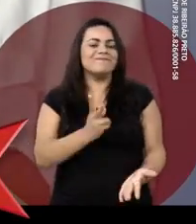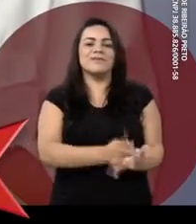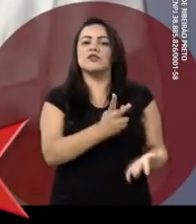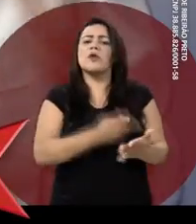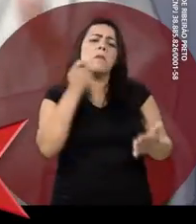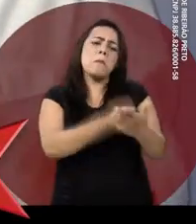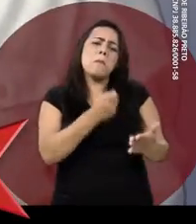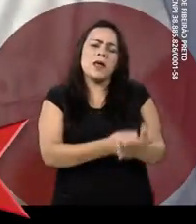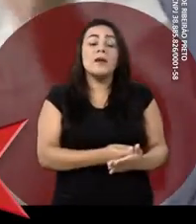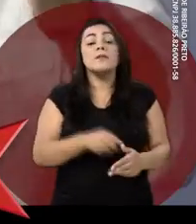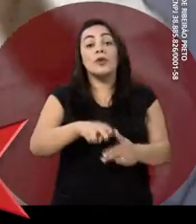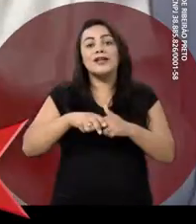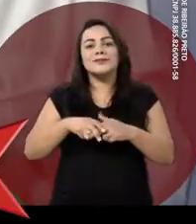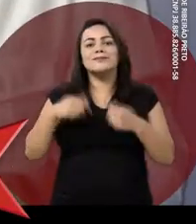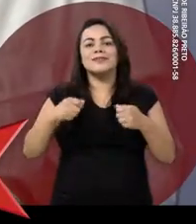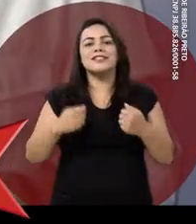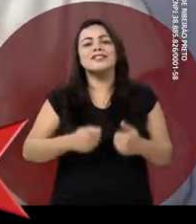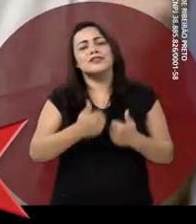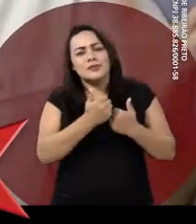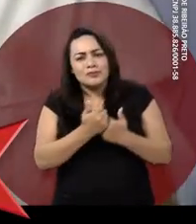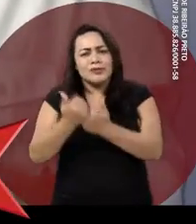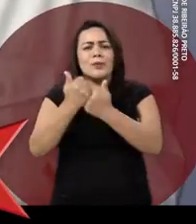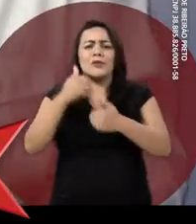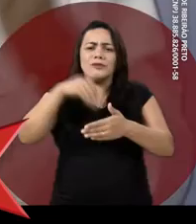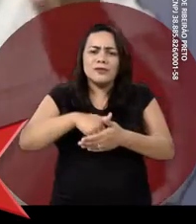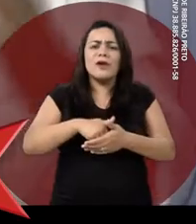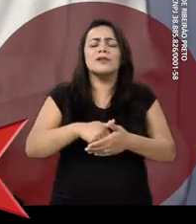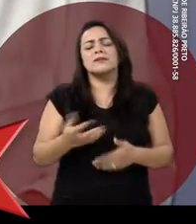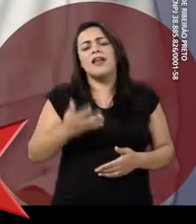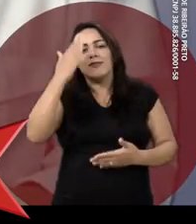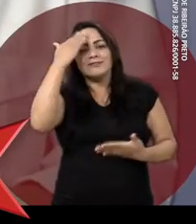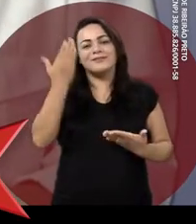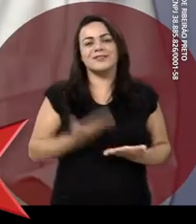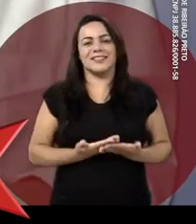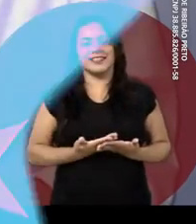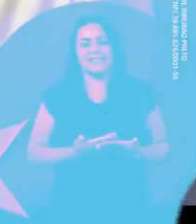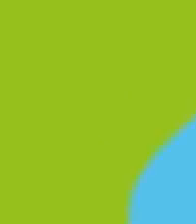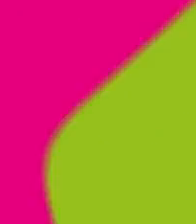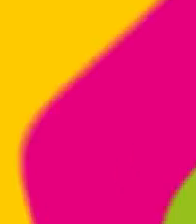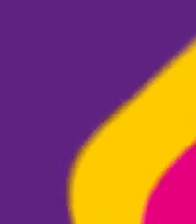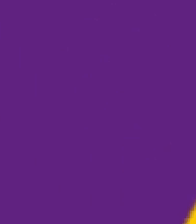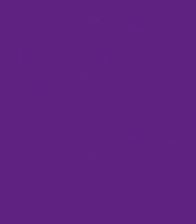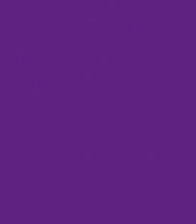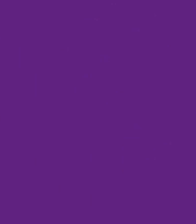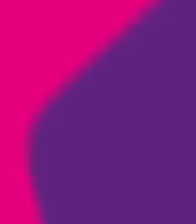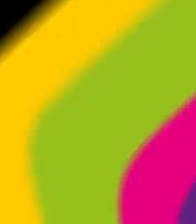mesma coisa. Para tanto, preciso do seu voto. E quero mais, quero a sua confiança.